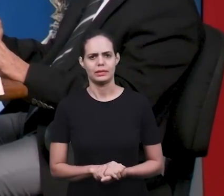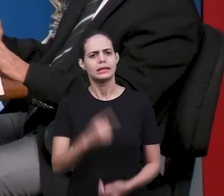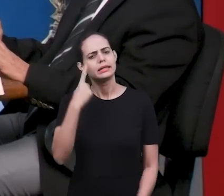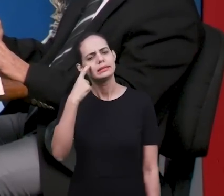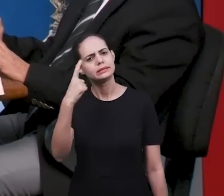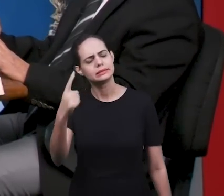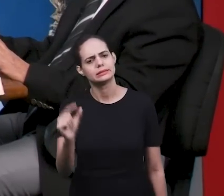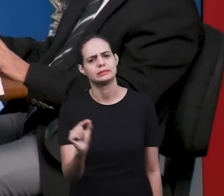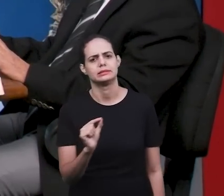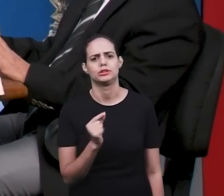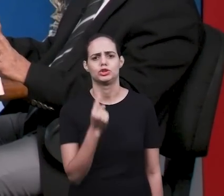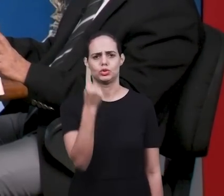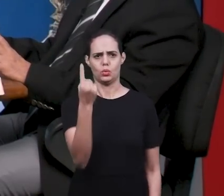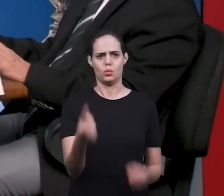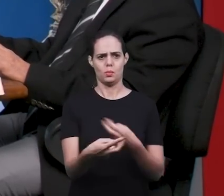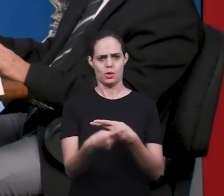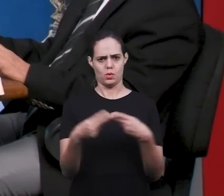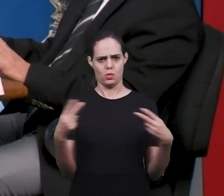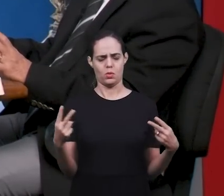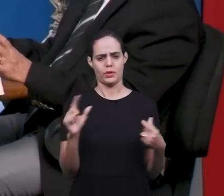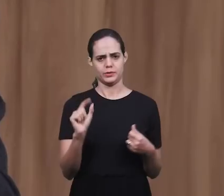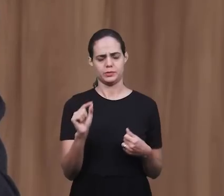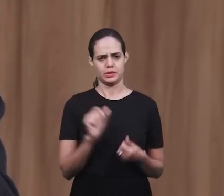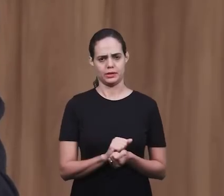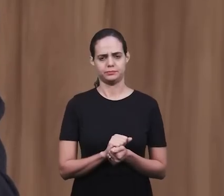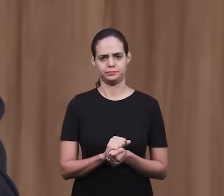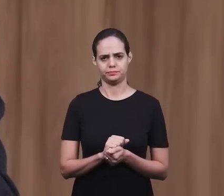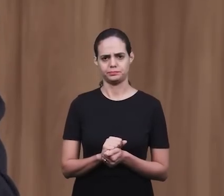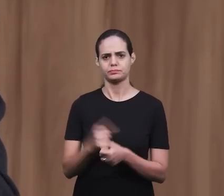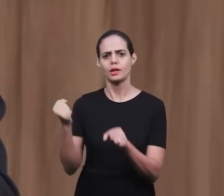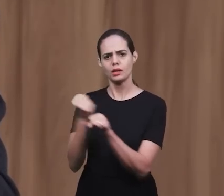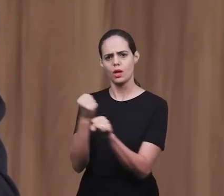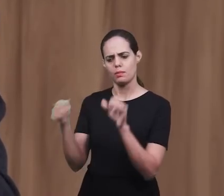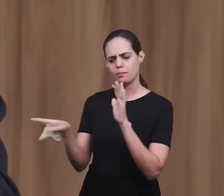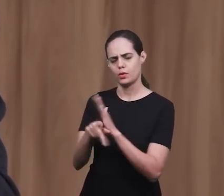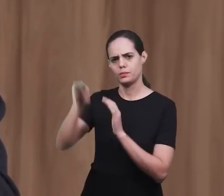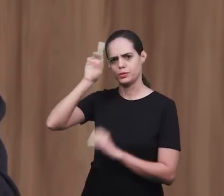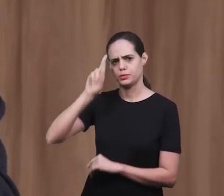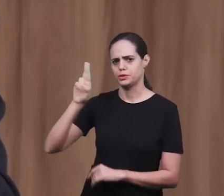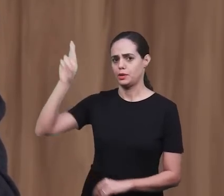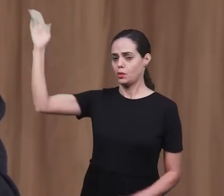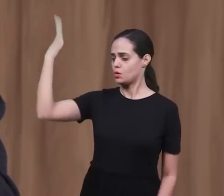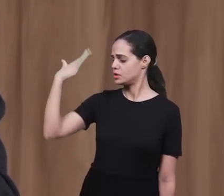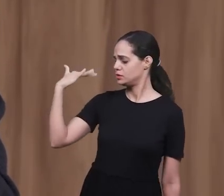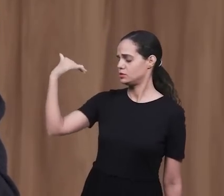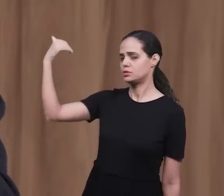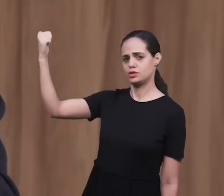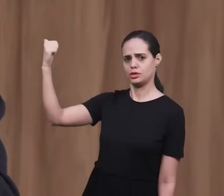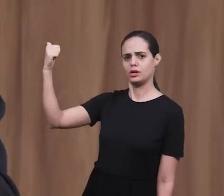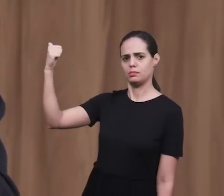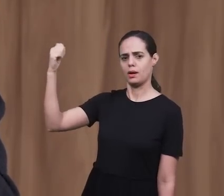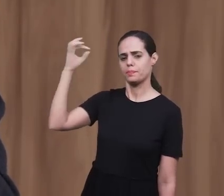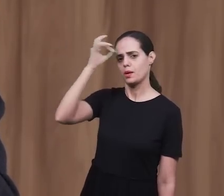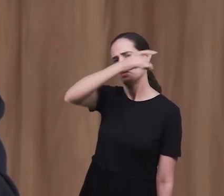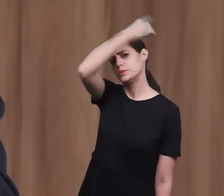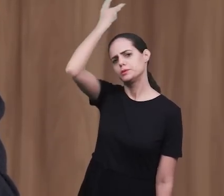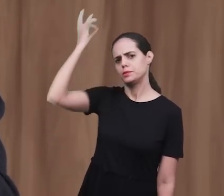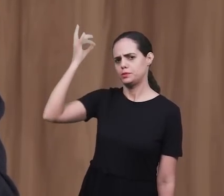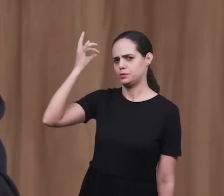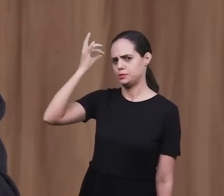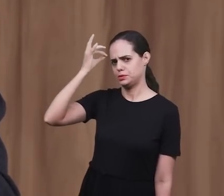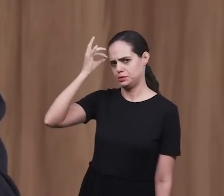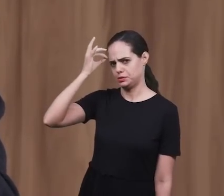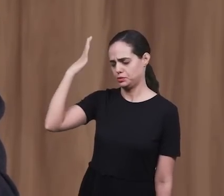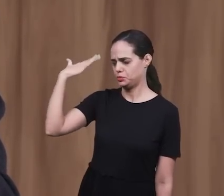nós, no ministério que nós recebemos na obra do Espírito Santo, que é a questão de nós sermos